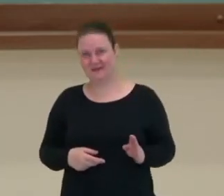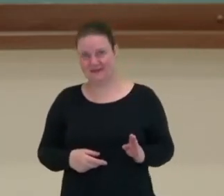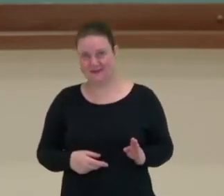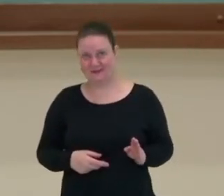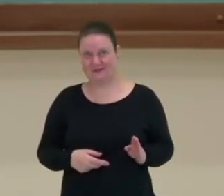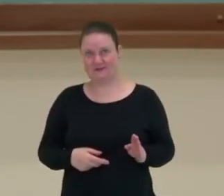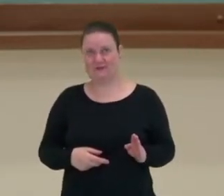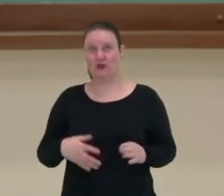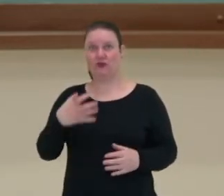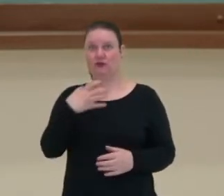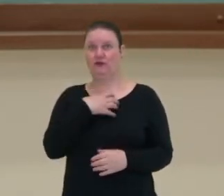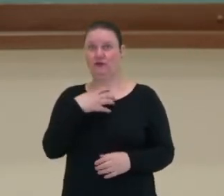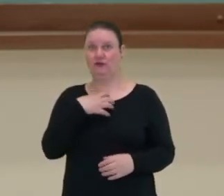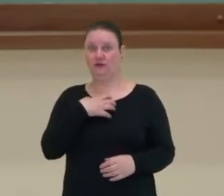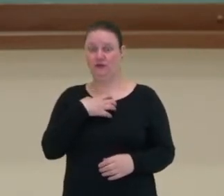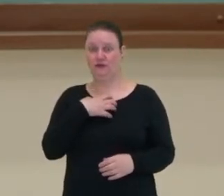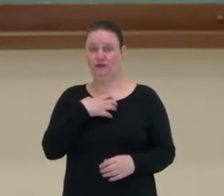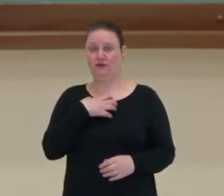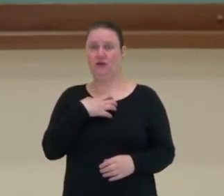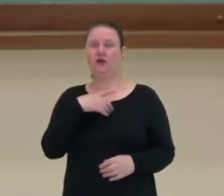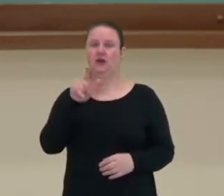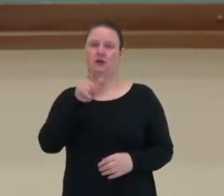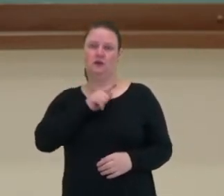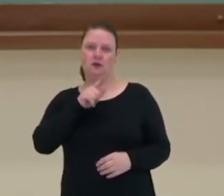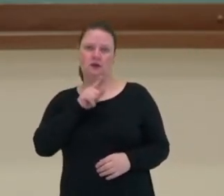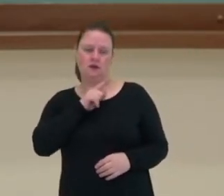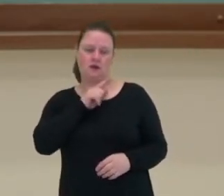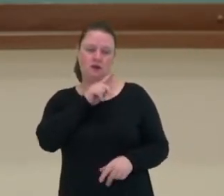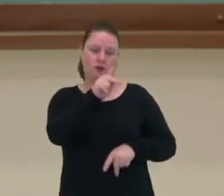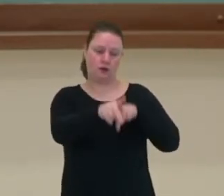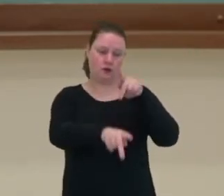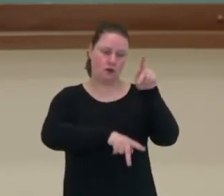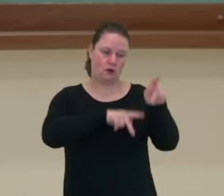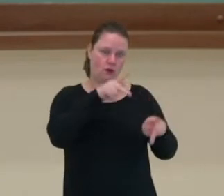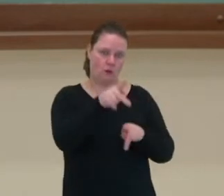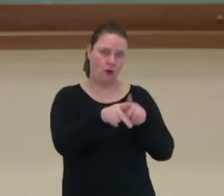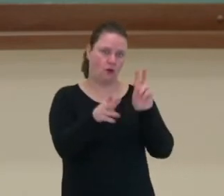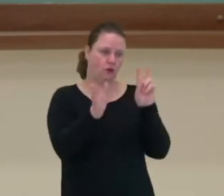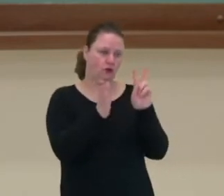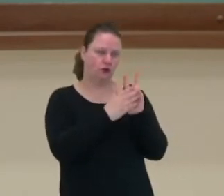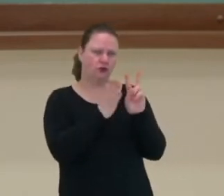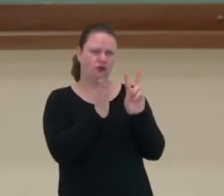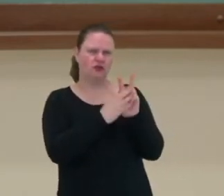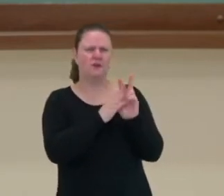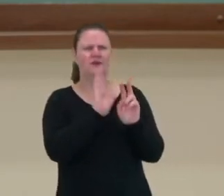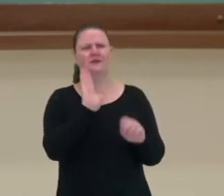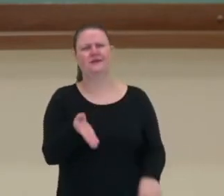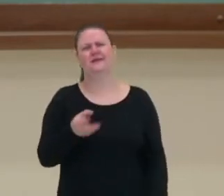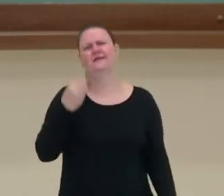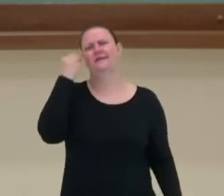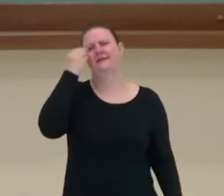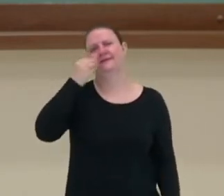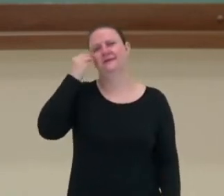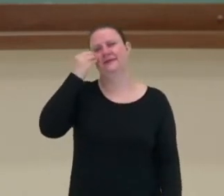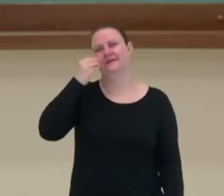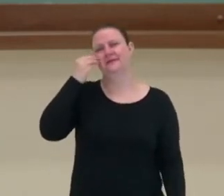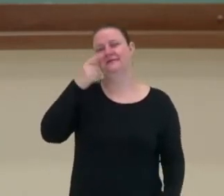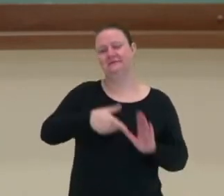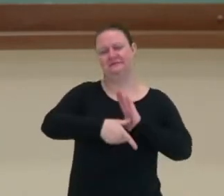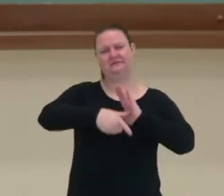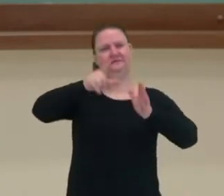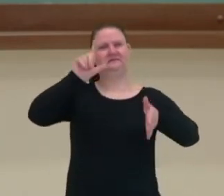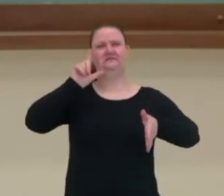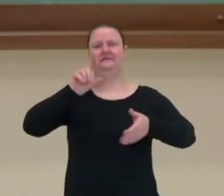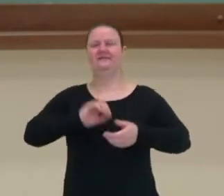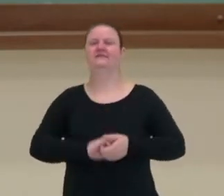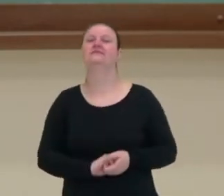Nesse formato, porque nós temos os povos indígenas que conheciam o arco e flecha muito antes disso,